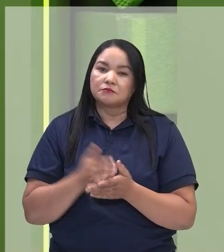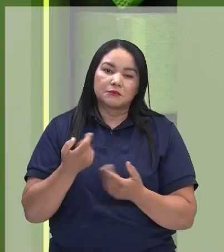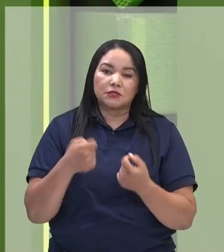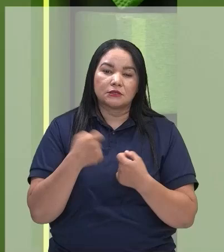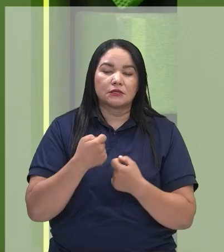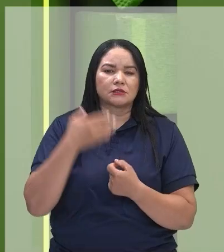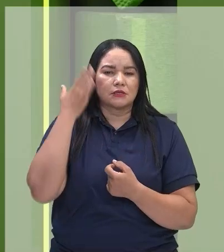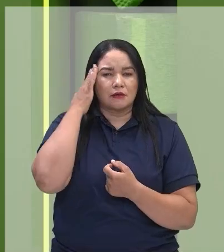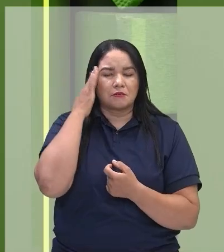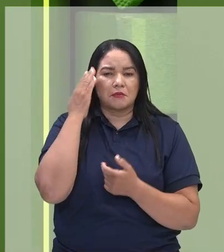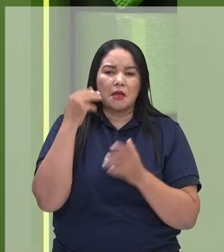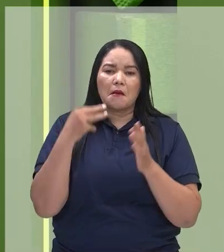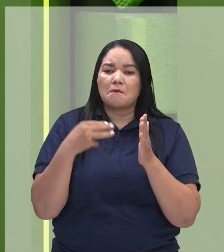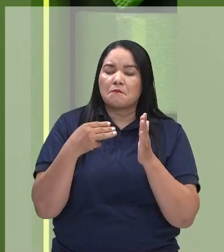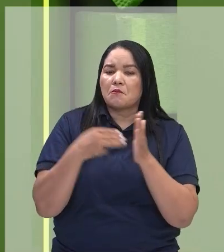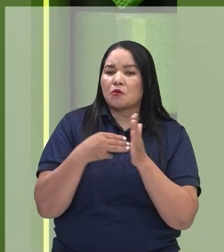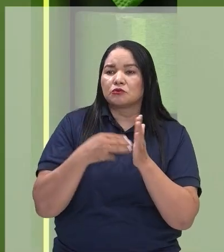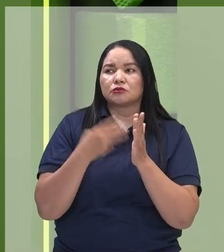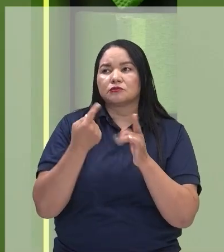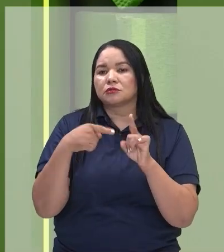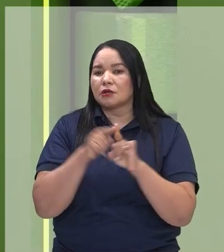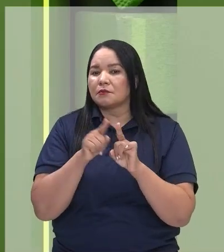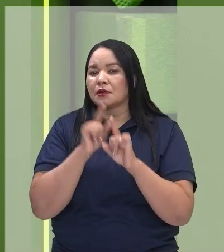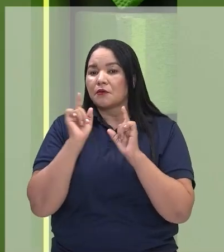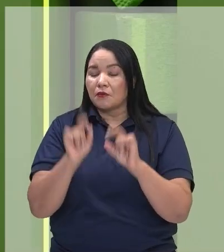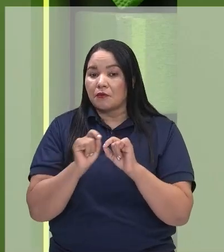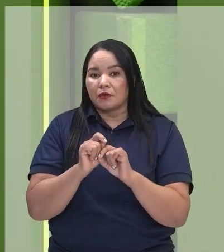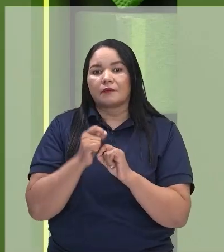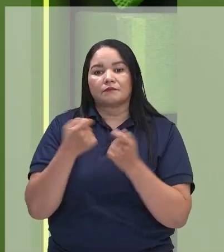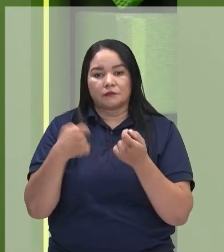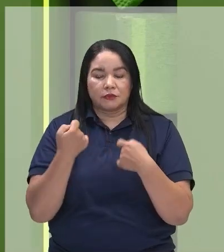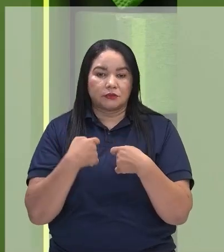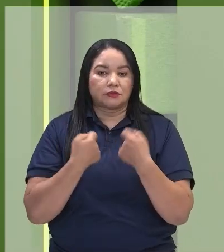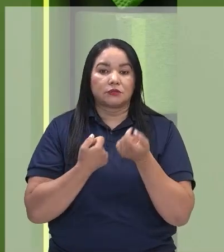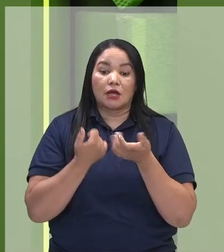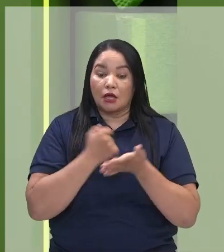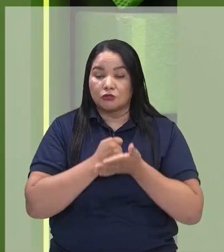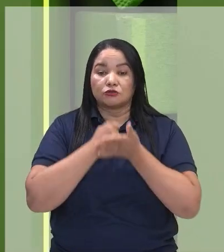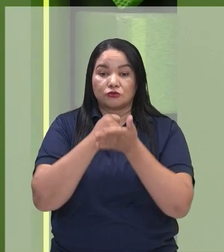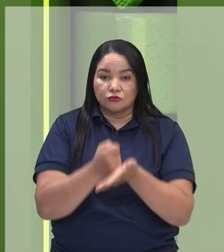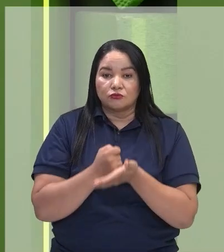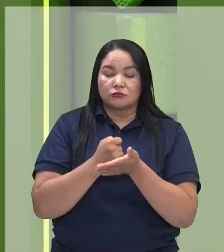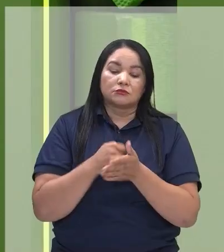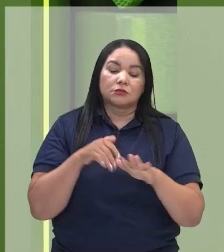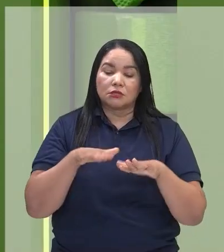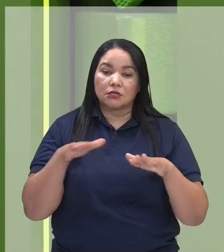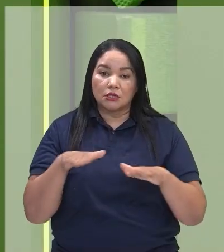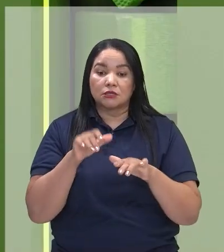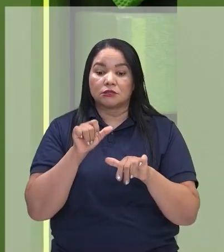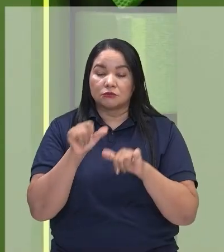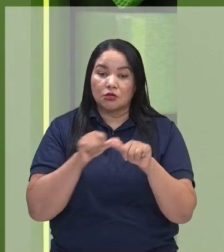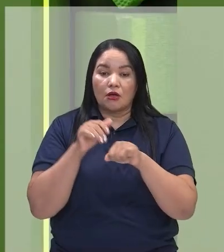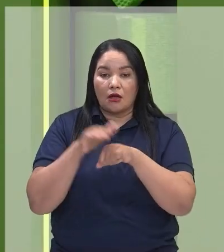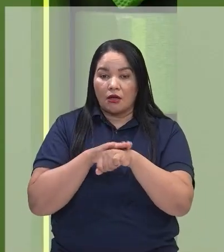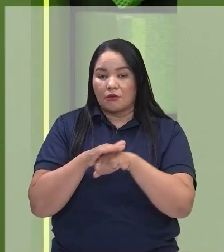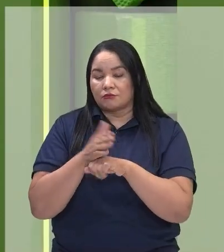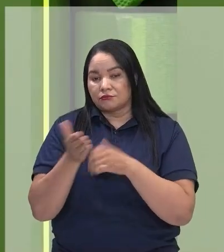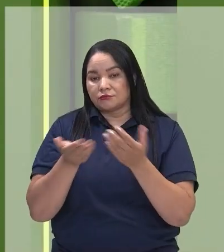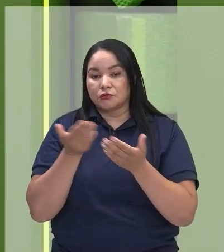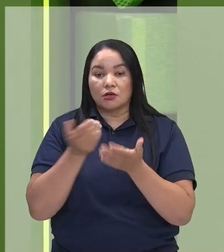evitar e preservar as nossas crianças, né, de passar por essa transição assim tão cedo. O que